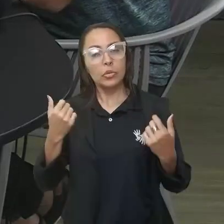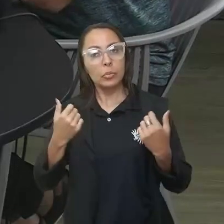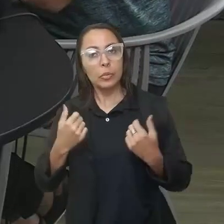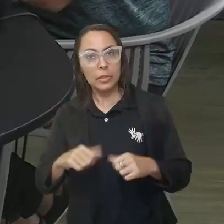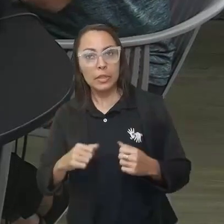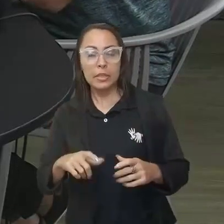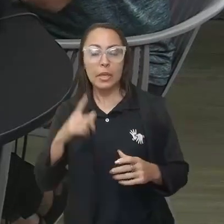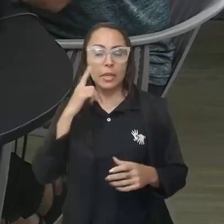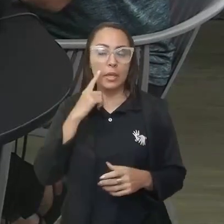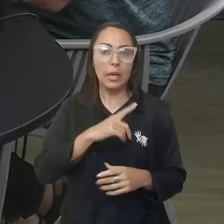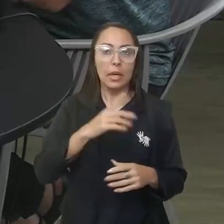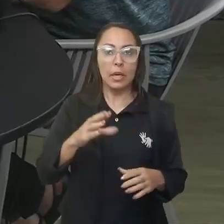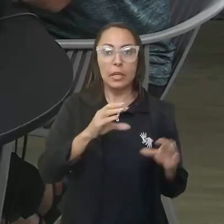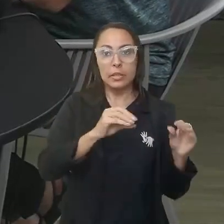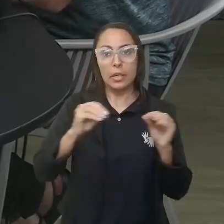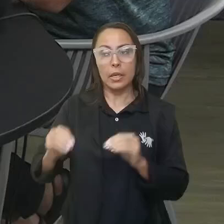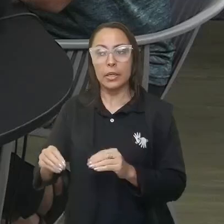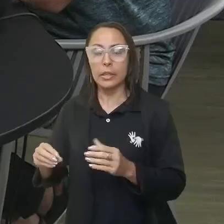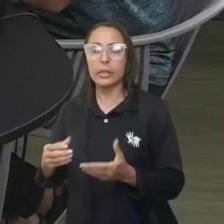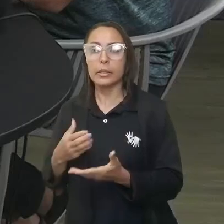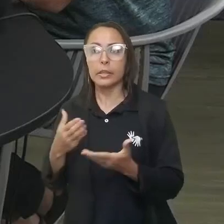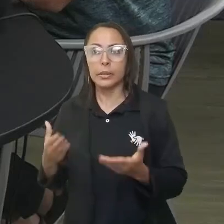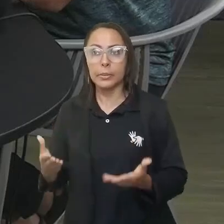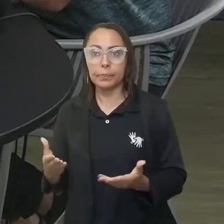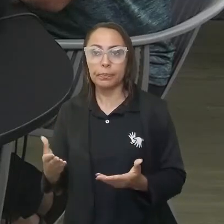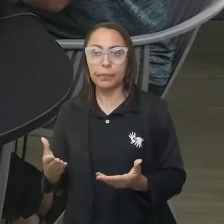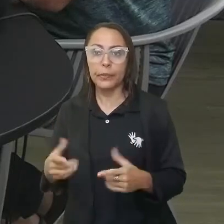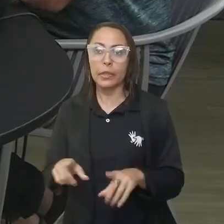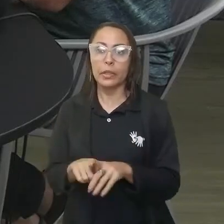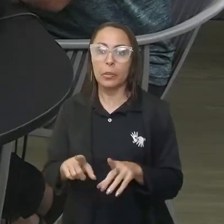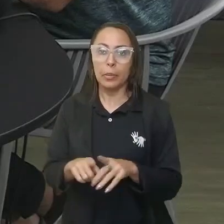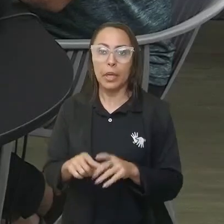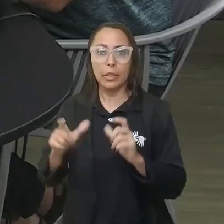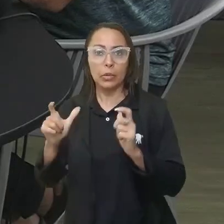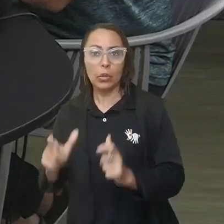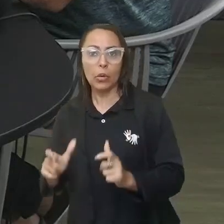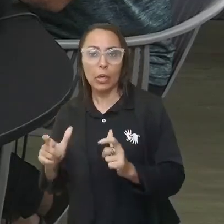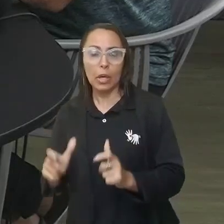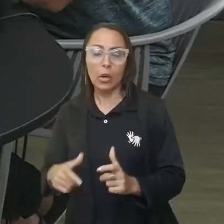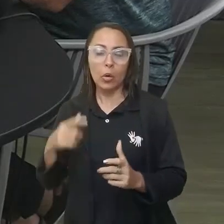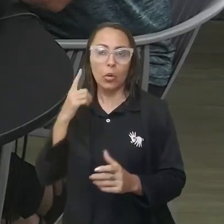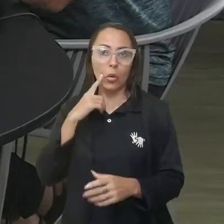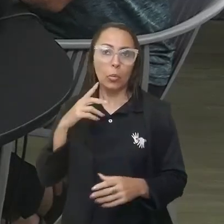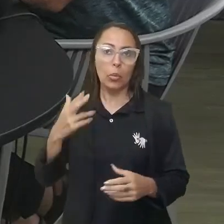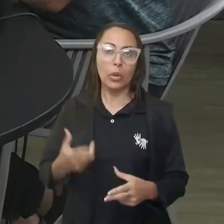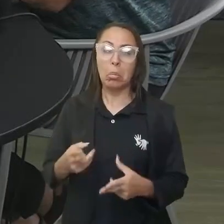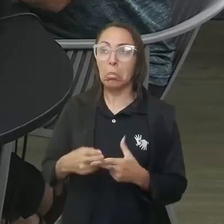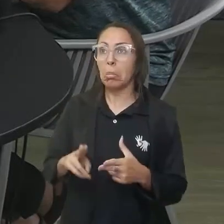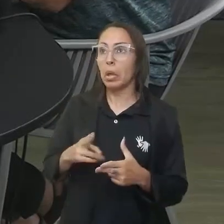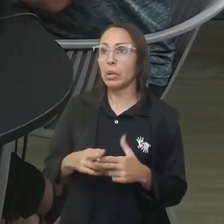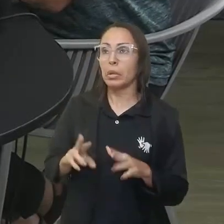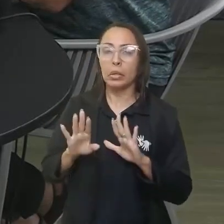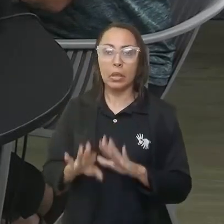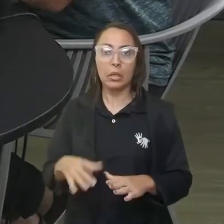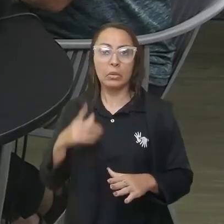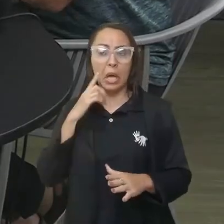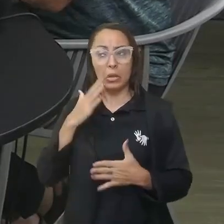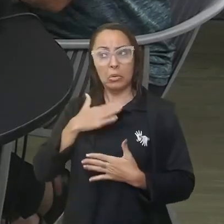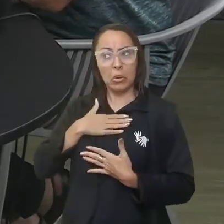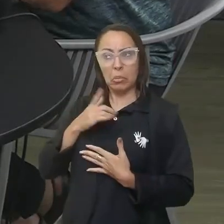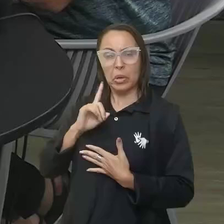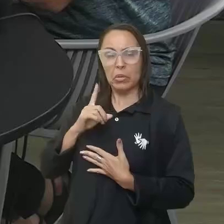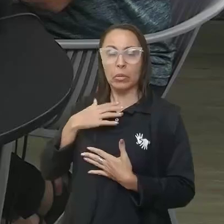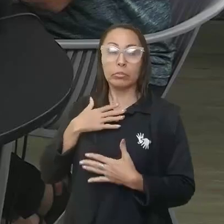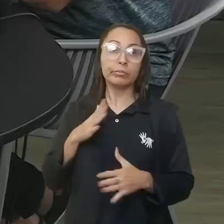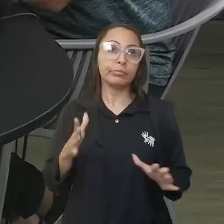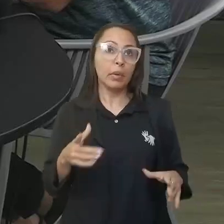os profissionais e as profissionais, né, precisam sair também desse local de passividade, porque não está me atingindo, então eu não vou fazer nada, né, mas